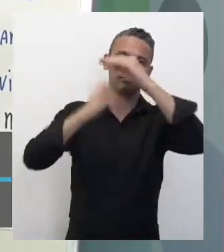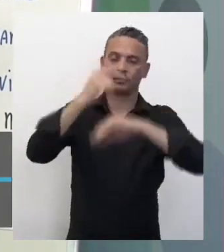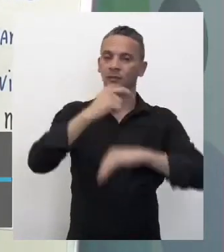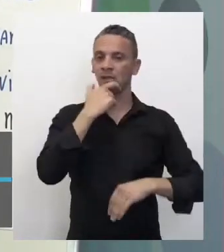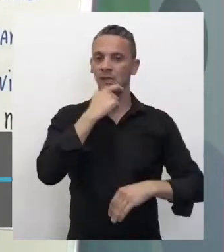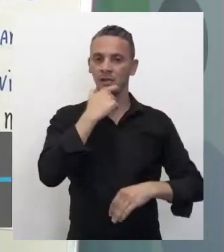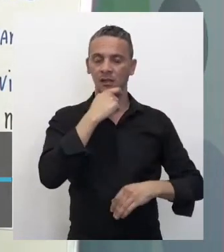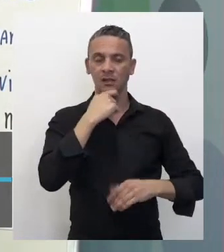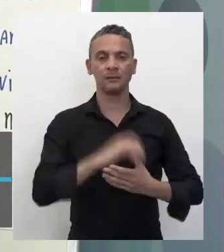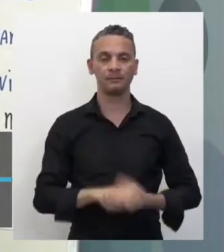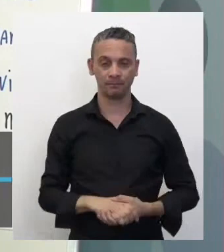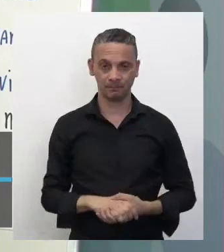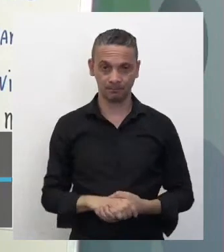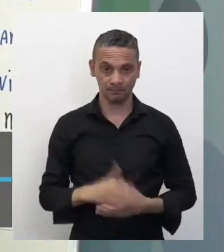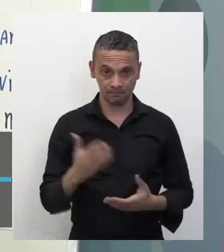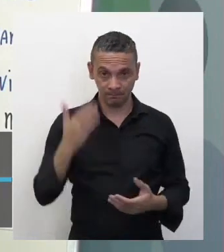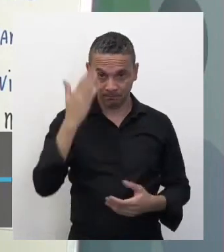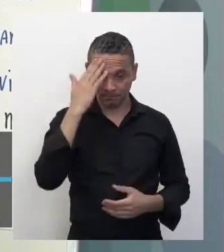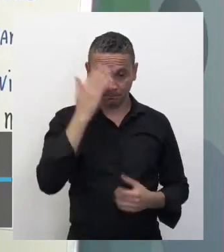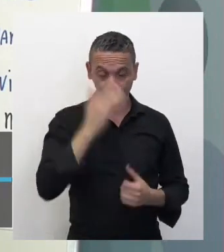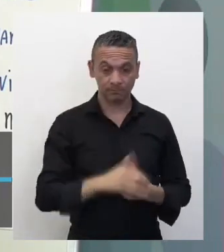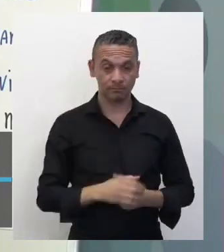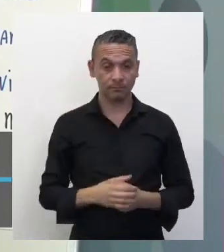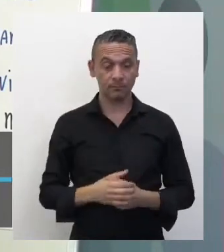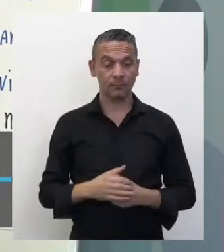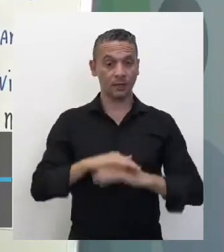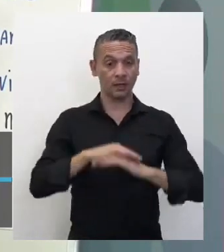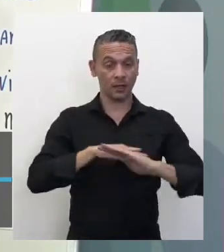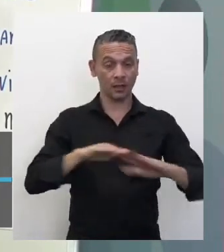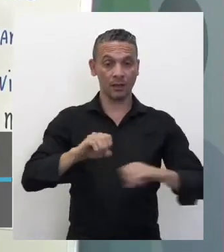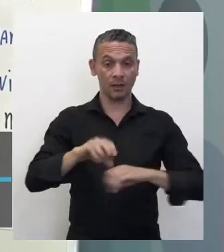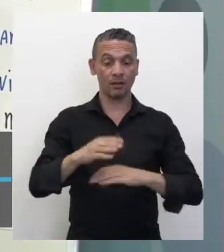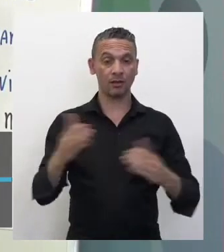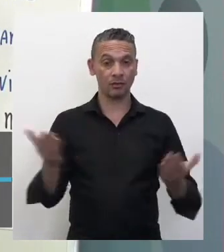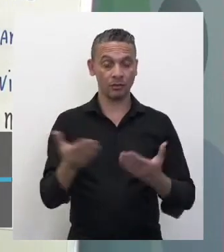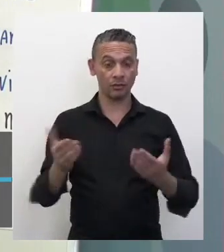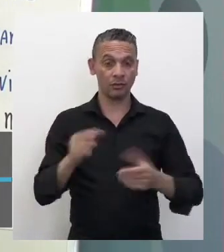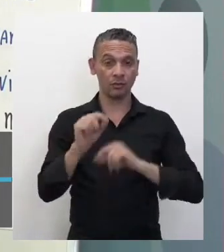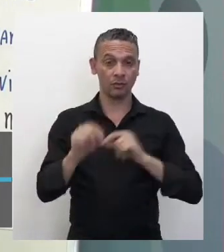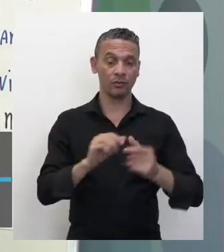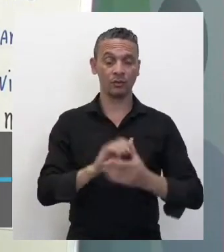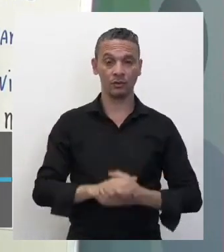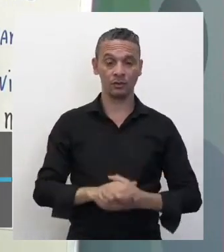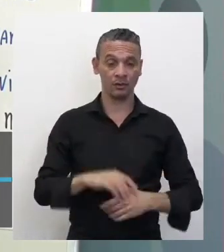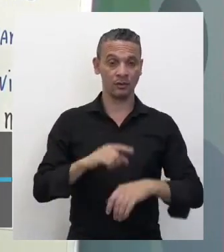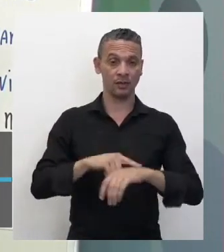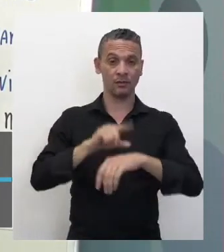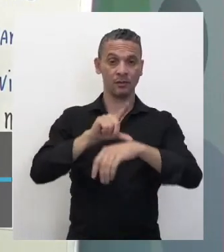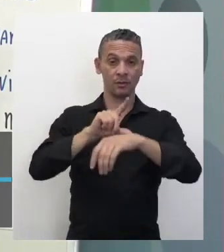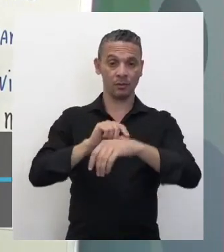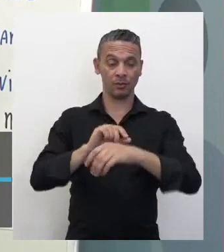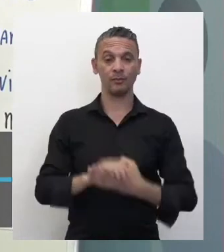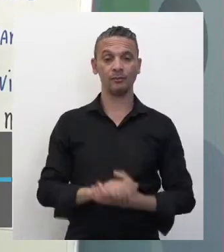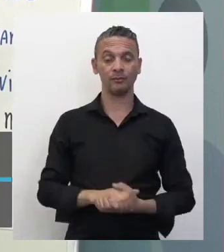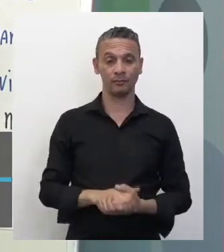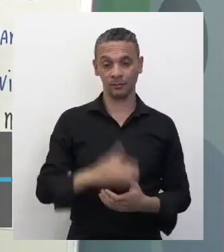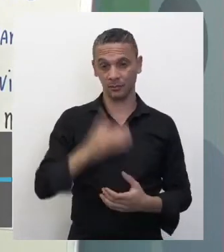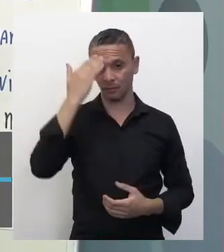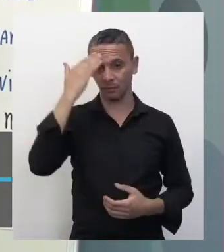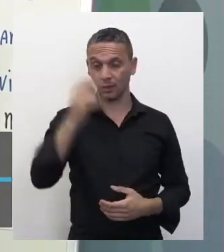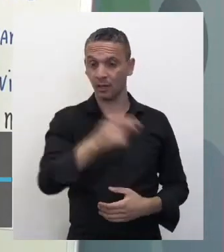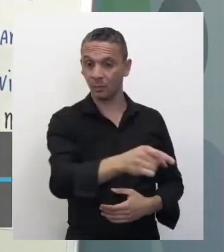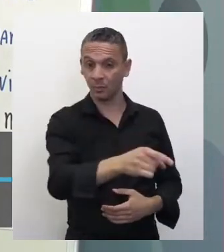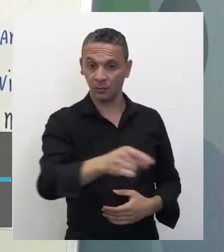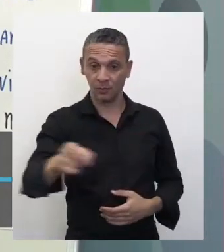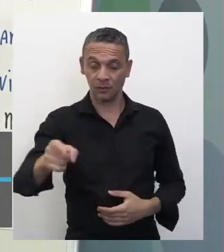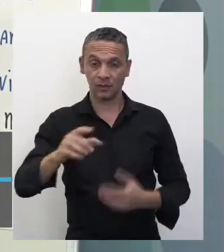seu inglês. Tudo bem? Então, para a gente encerrar a nossa aula de hoje, o tempo já está acabando. Thank you very much, né? Muito obrigado para